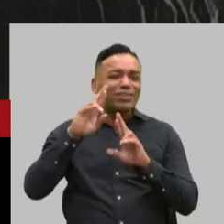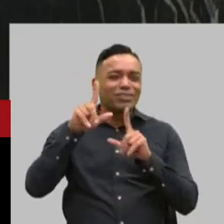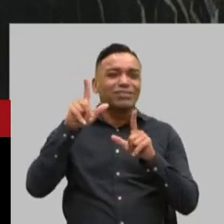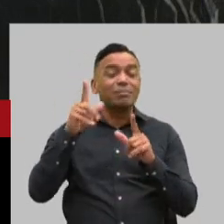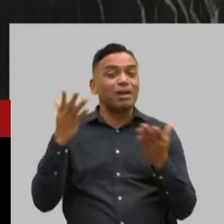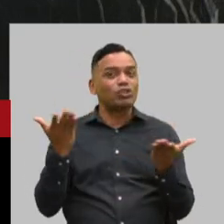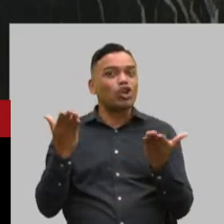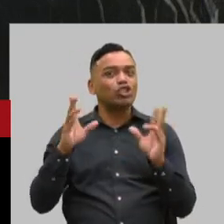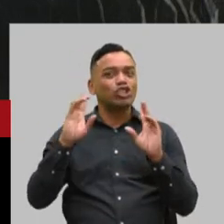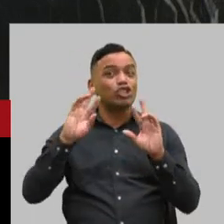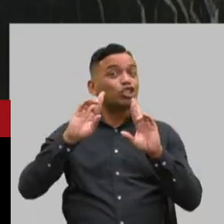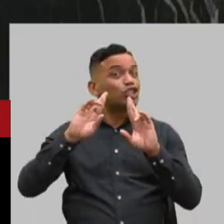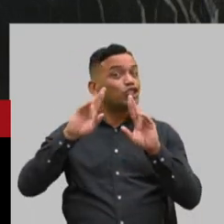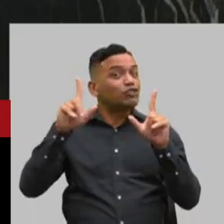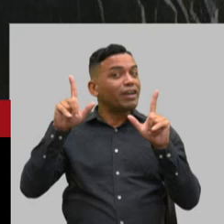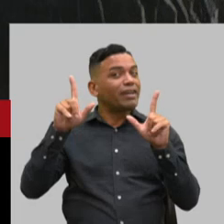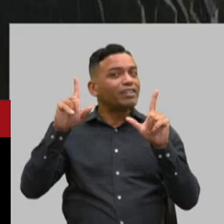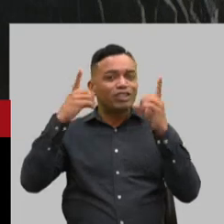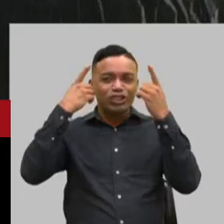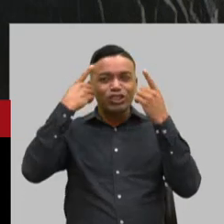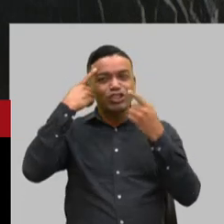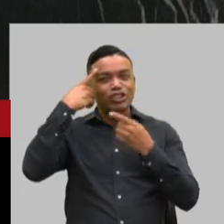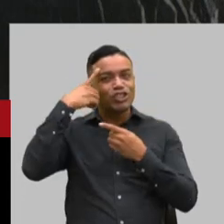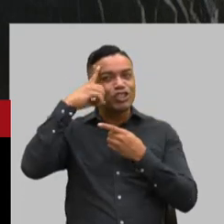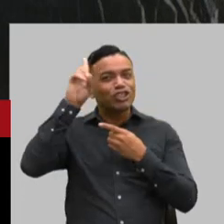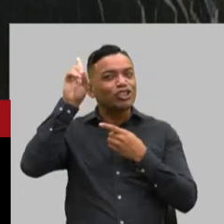festa, a gente